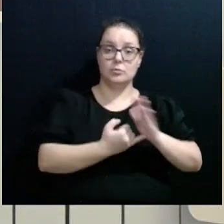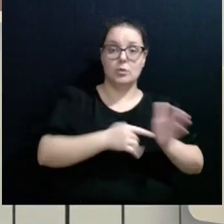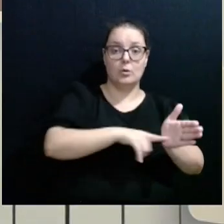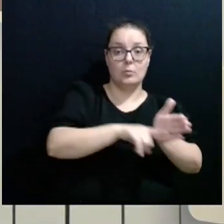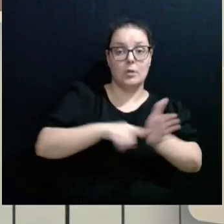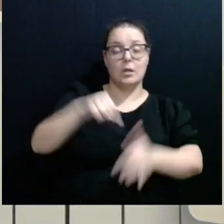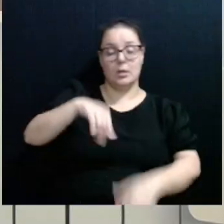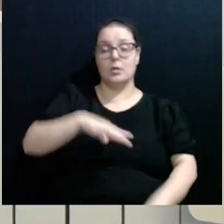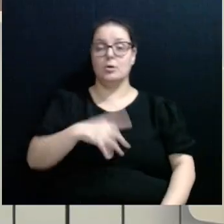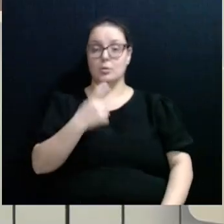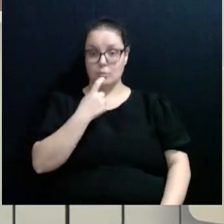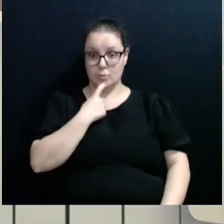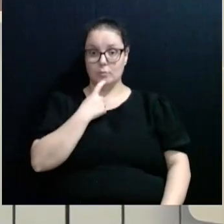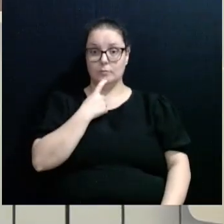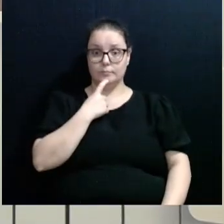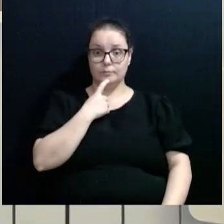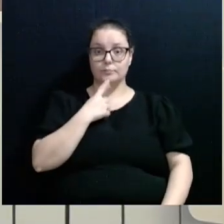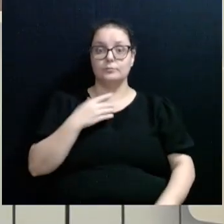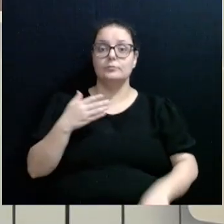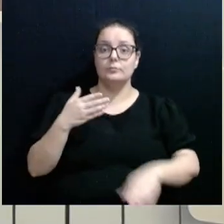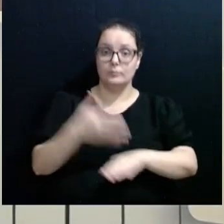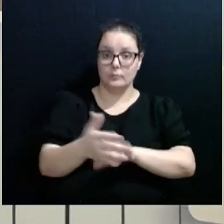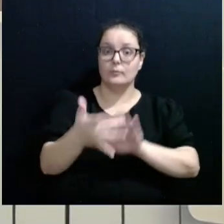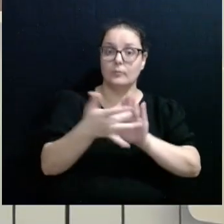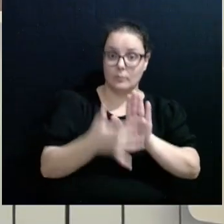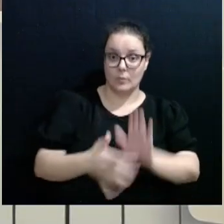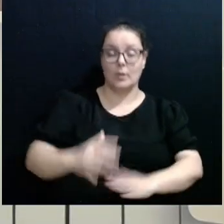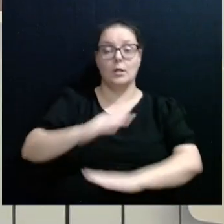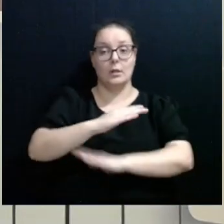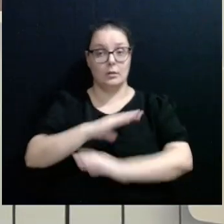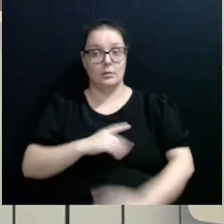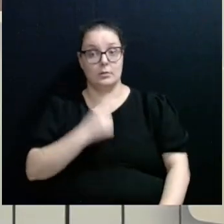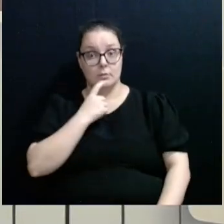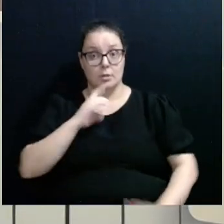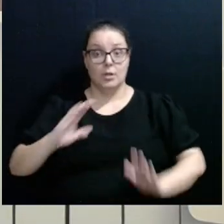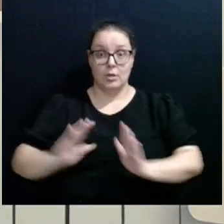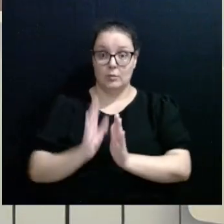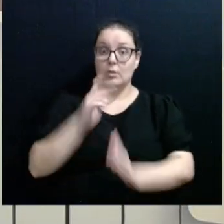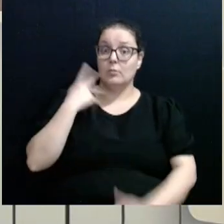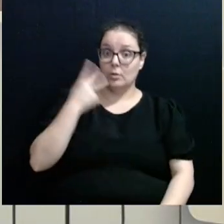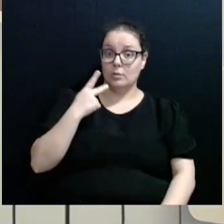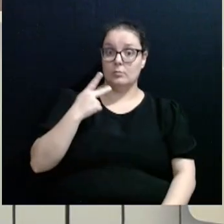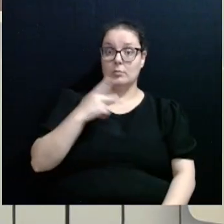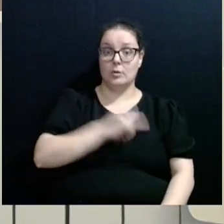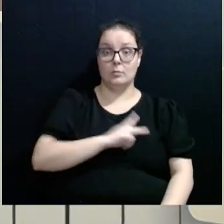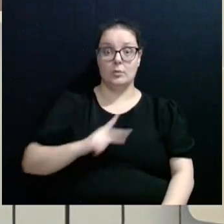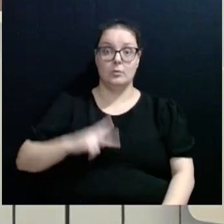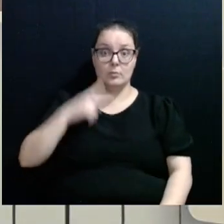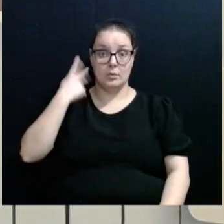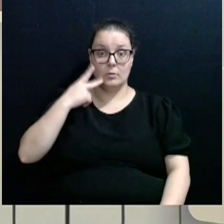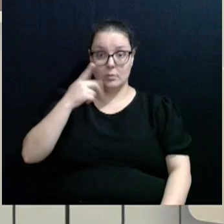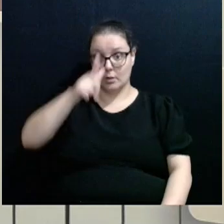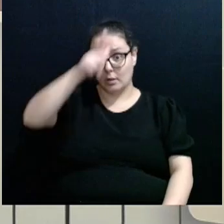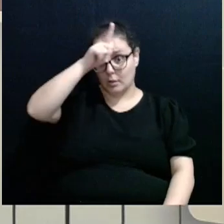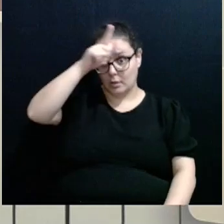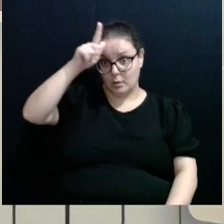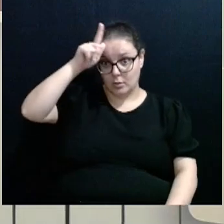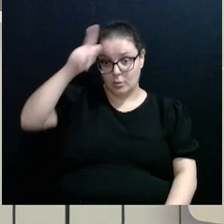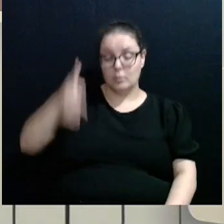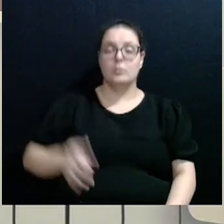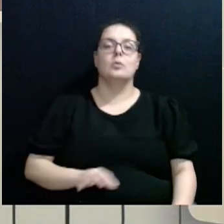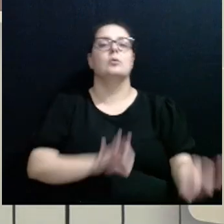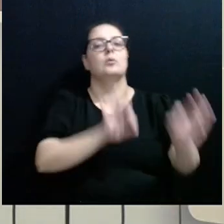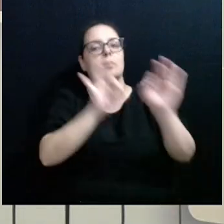Campinas entraram na pauta da Câmara Municipal. A frente parlamentar, presidida pelo vereador Gustavo Peta, acompanhou